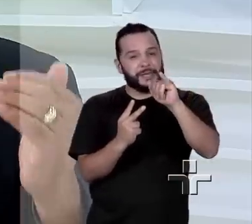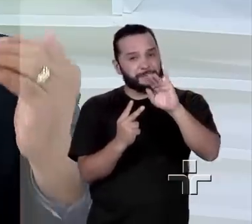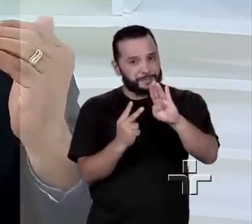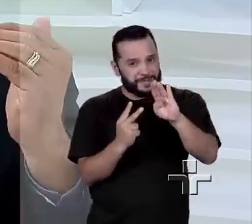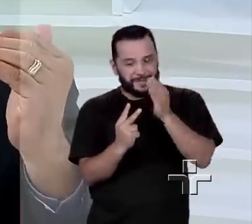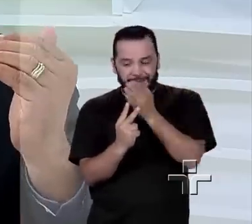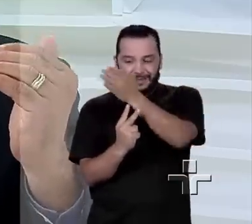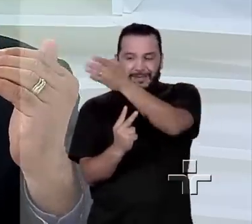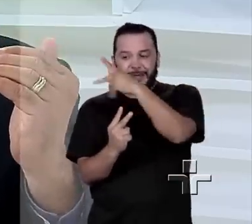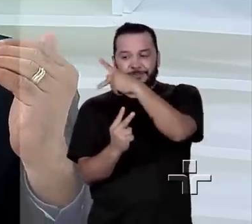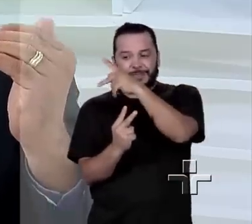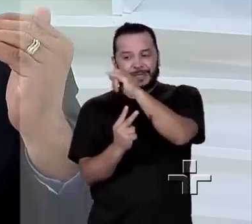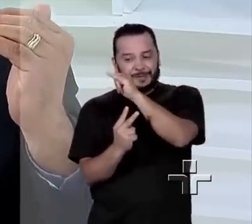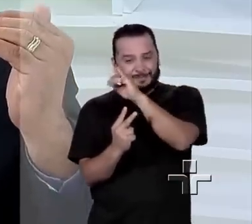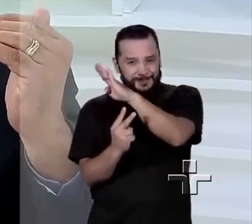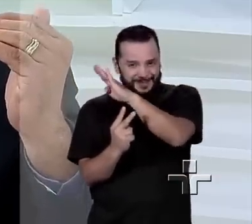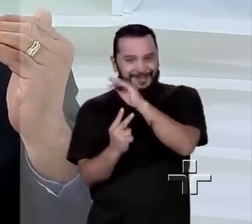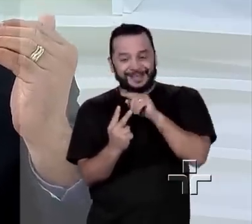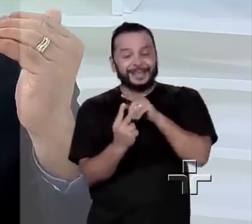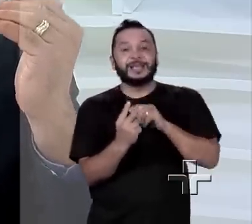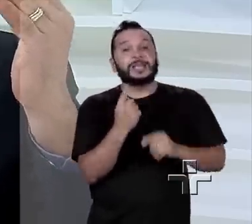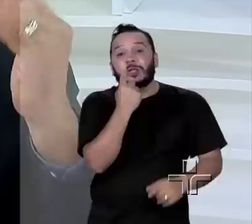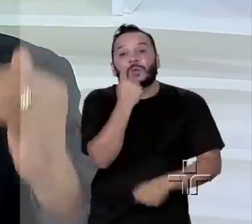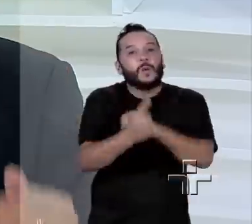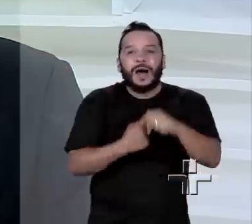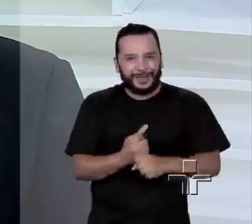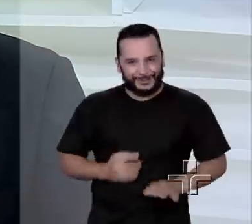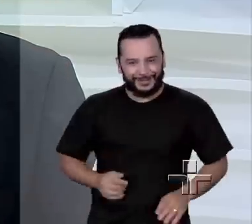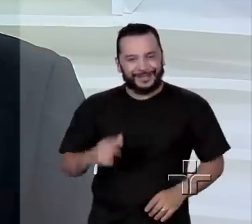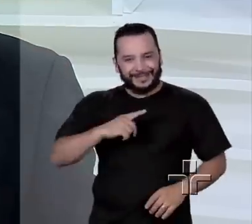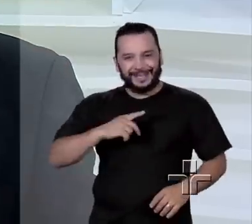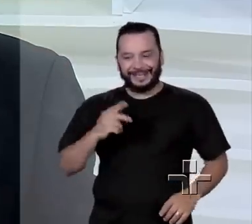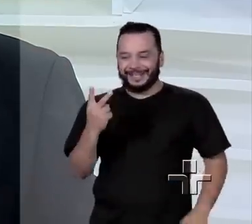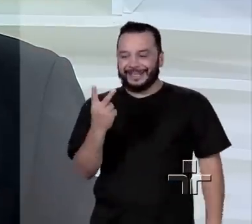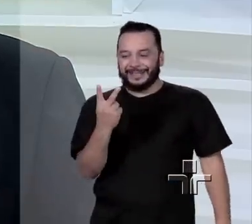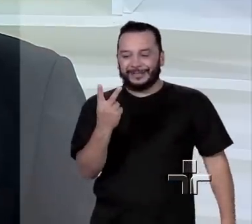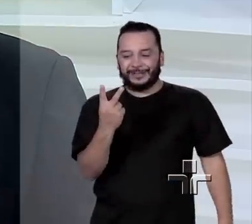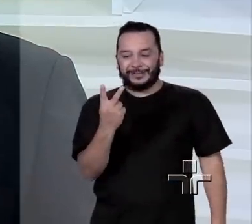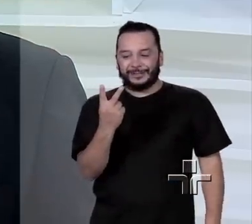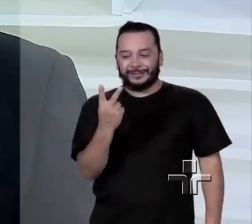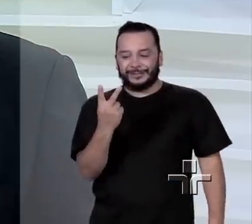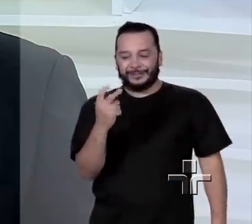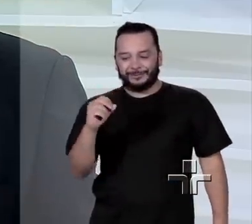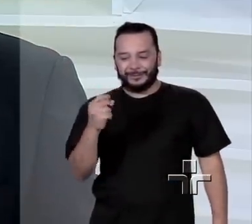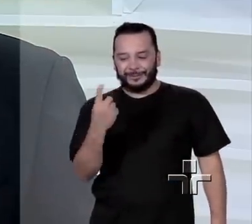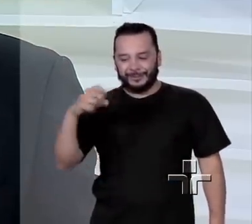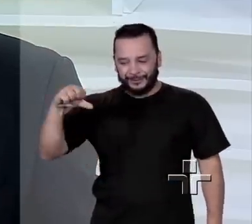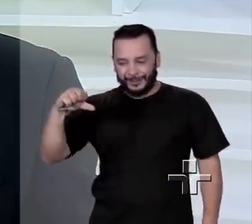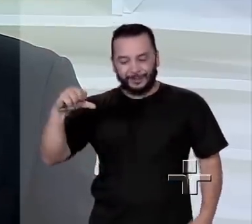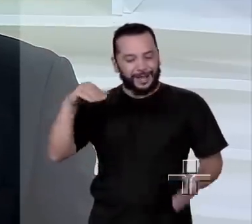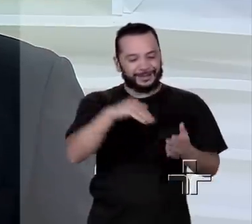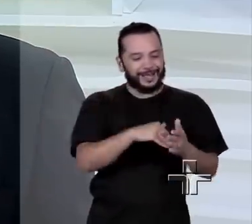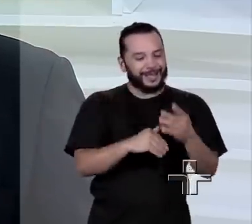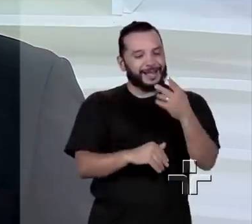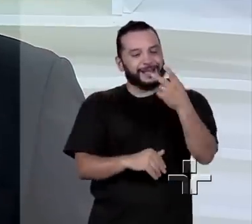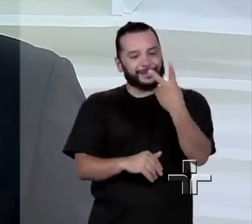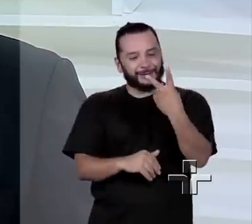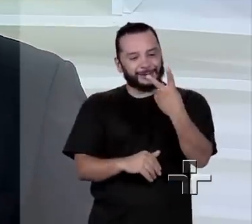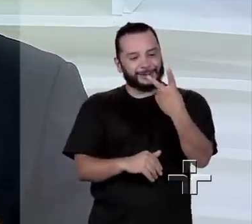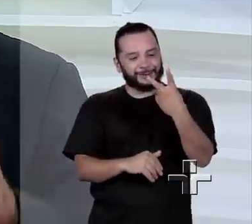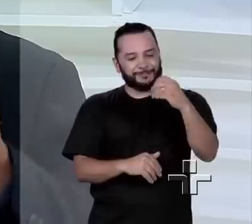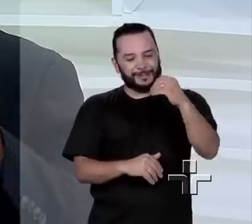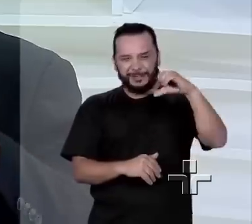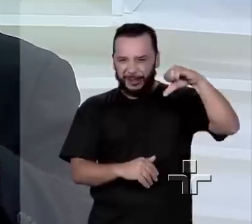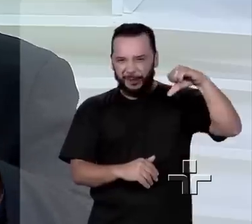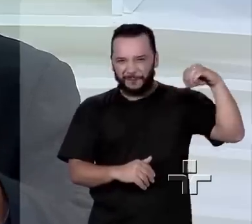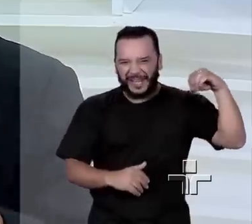numa projeção de 2018 até 2090. Meirelles esteve lá como ministro nos